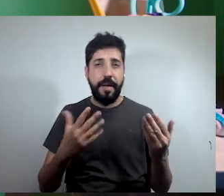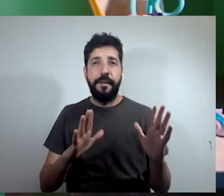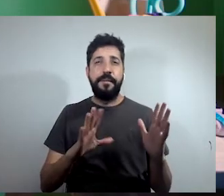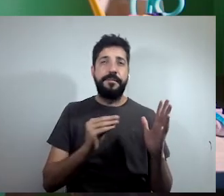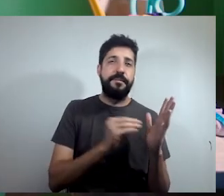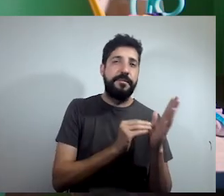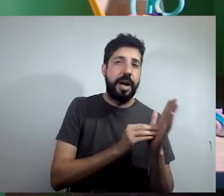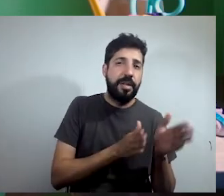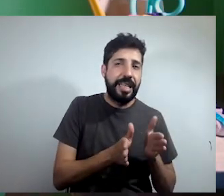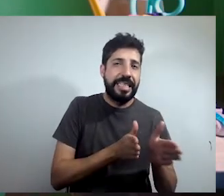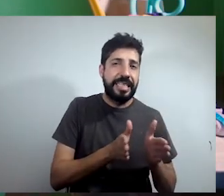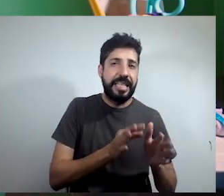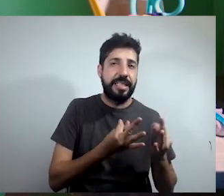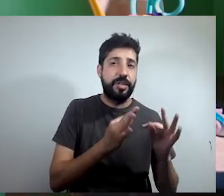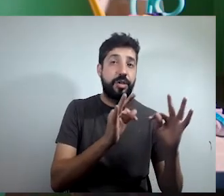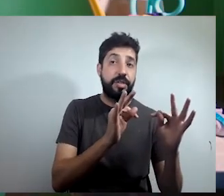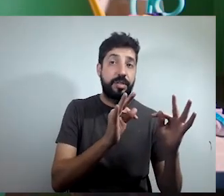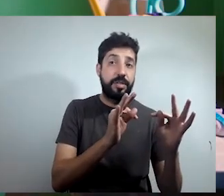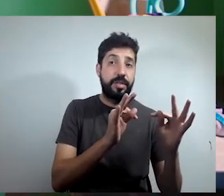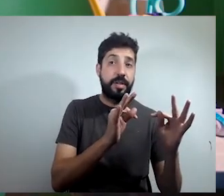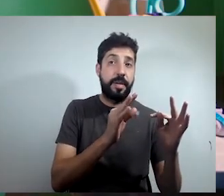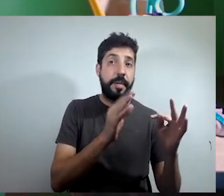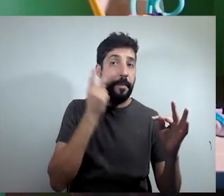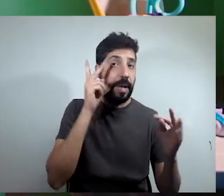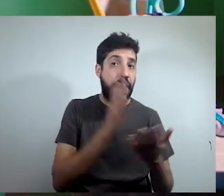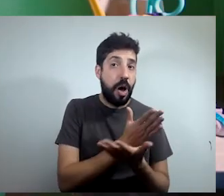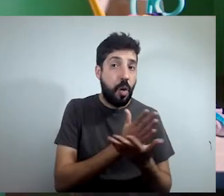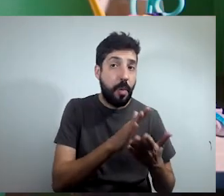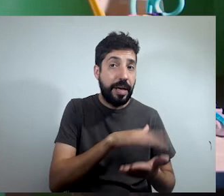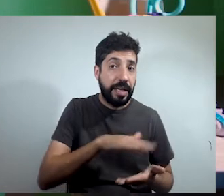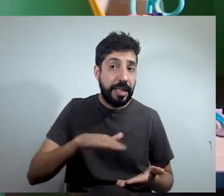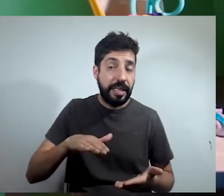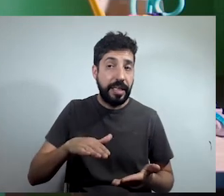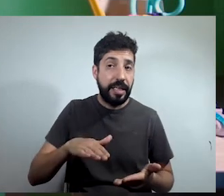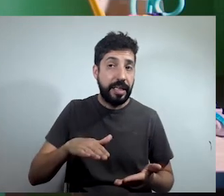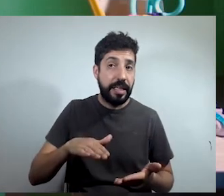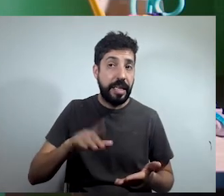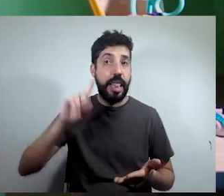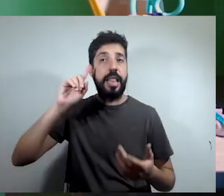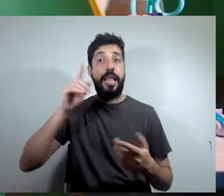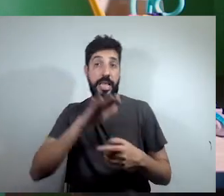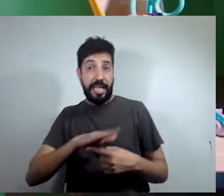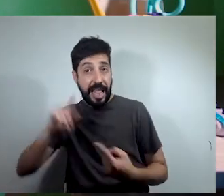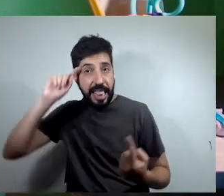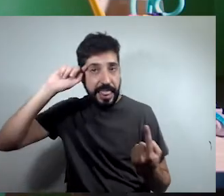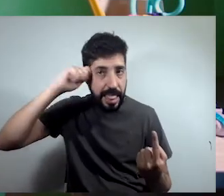de acesso à tecnologia para umas crianças, certas crianças negras,